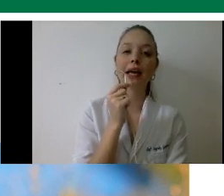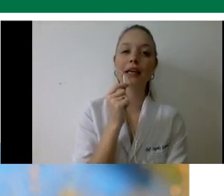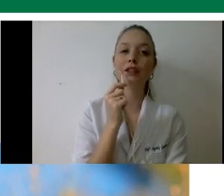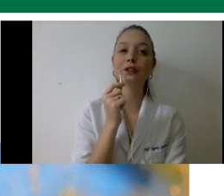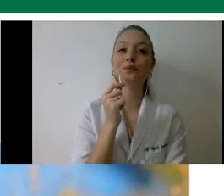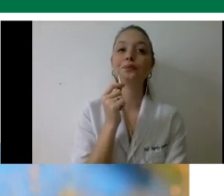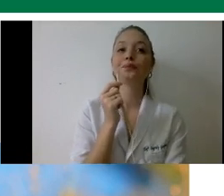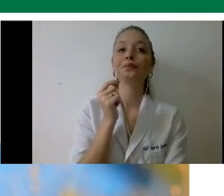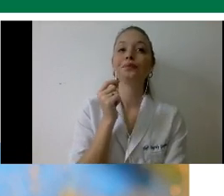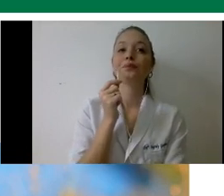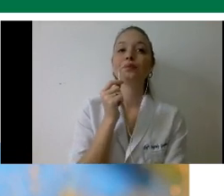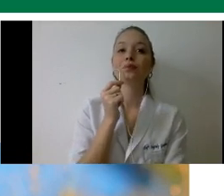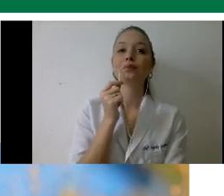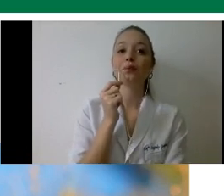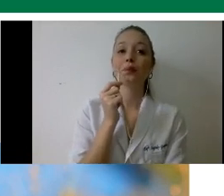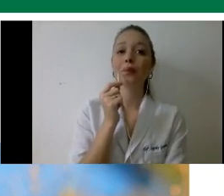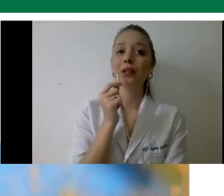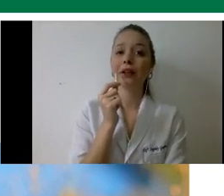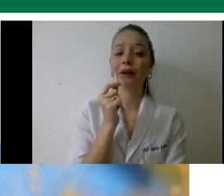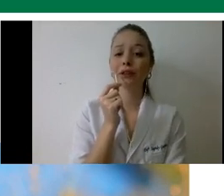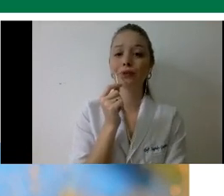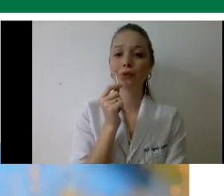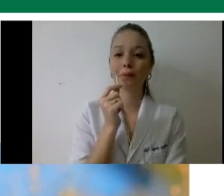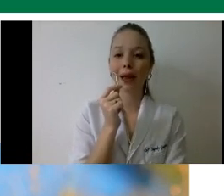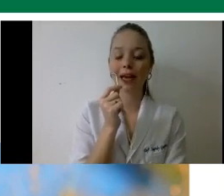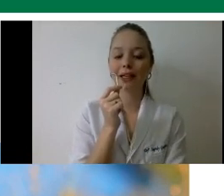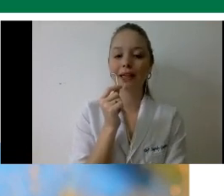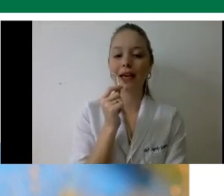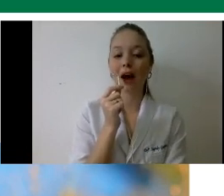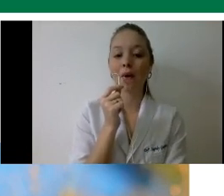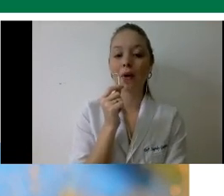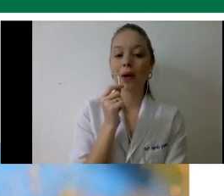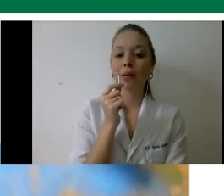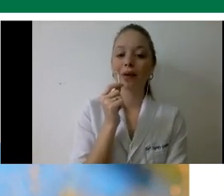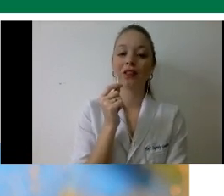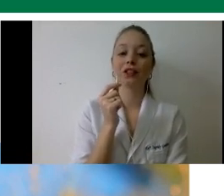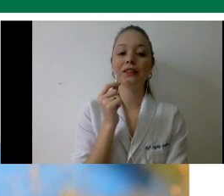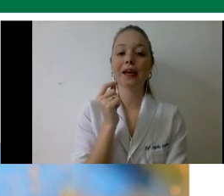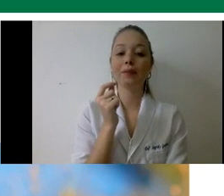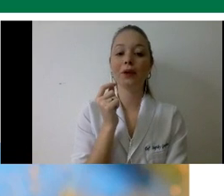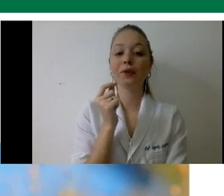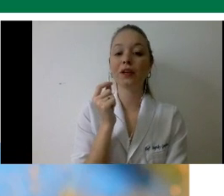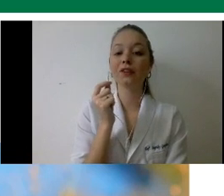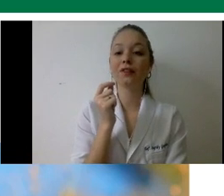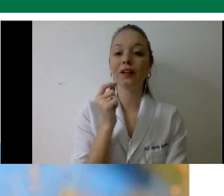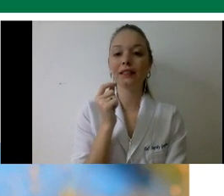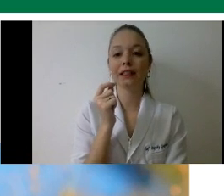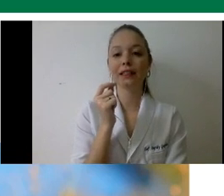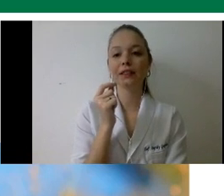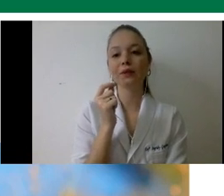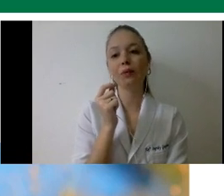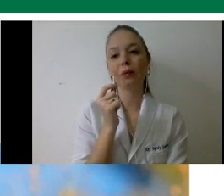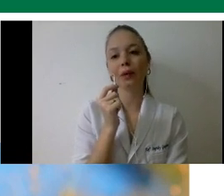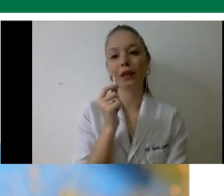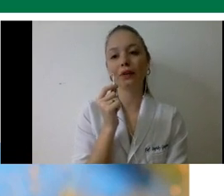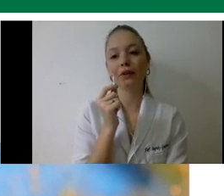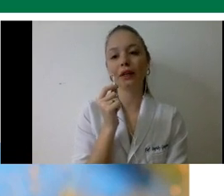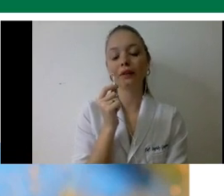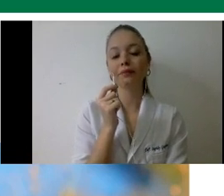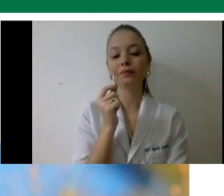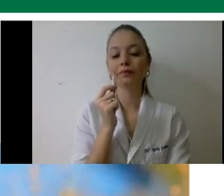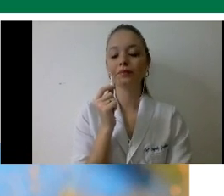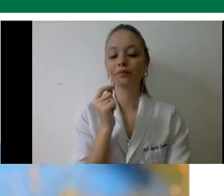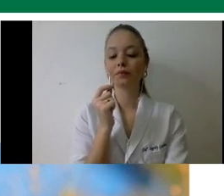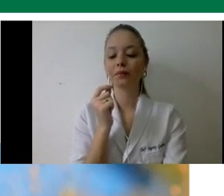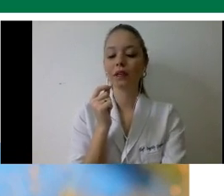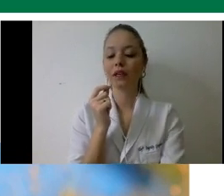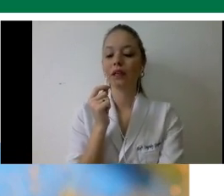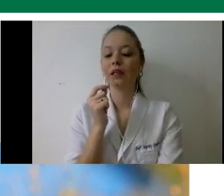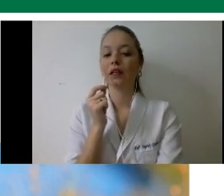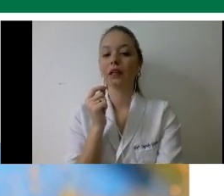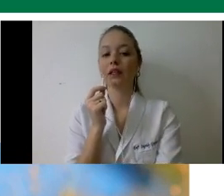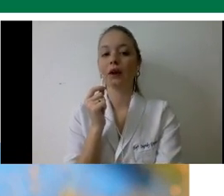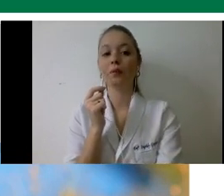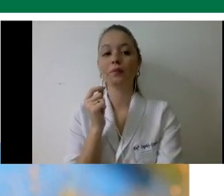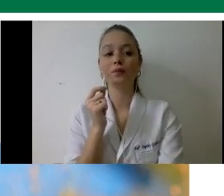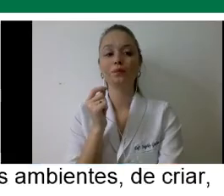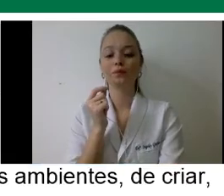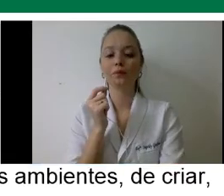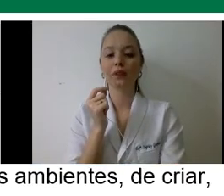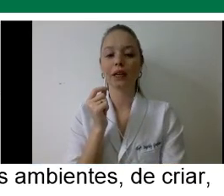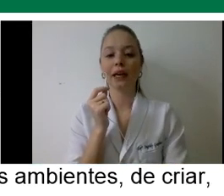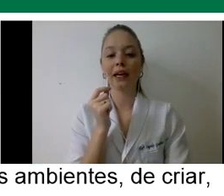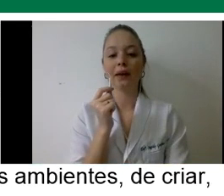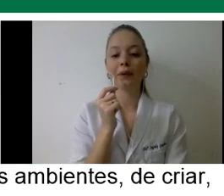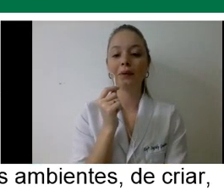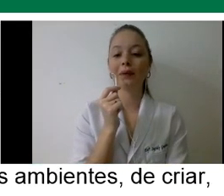ou para a creche. Então, é um assunto bem legal para a gente saber o que fazer nesse momento, né?